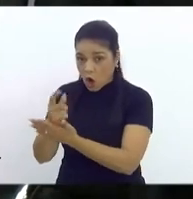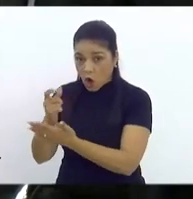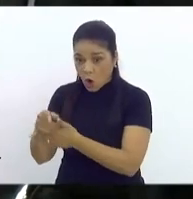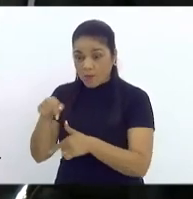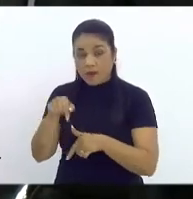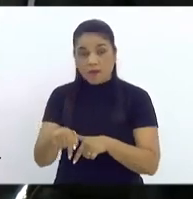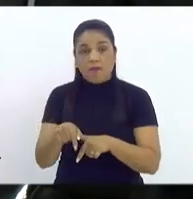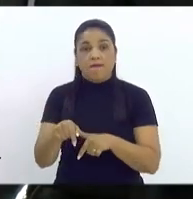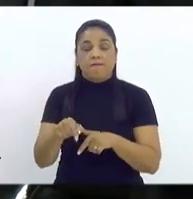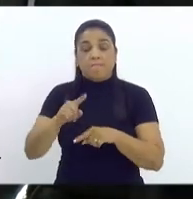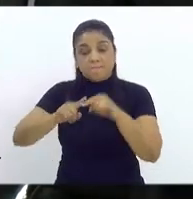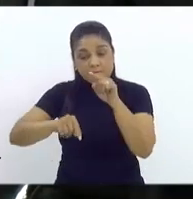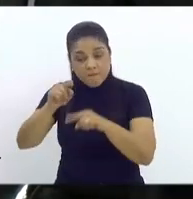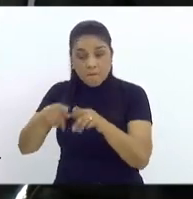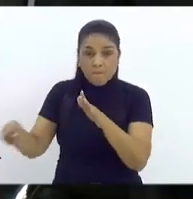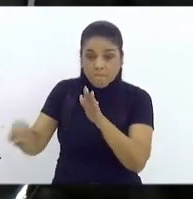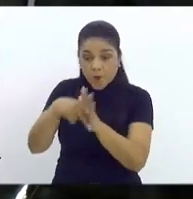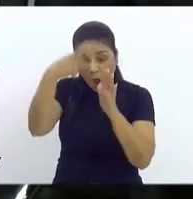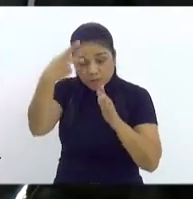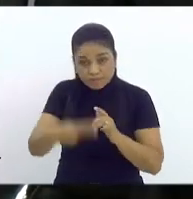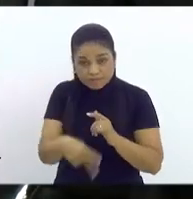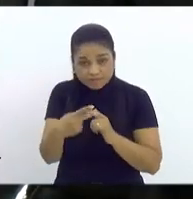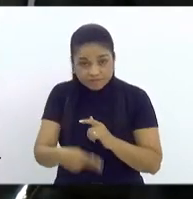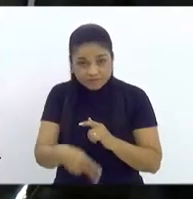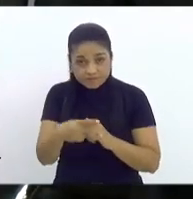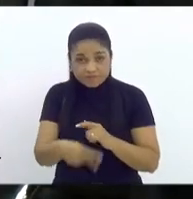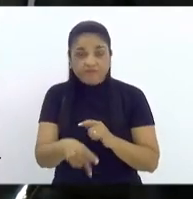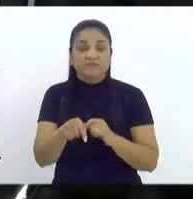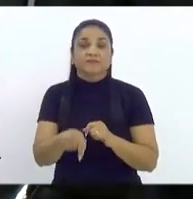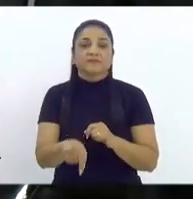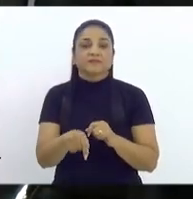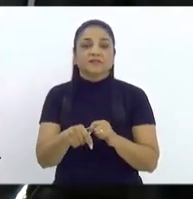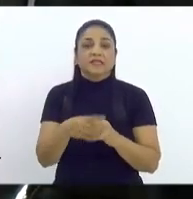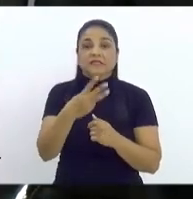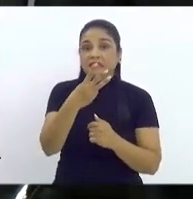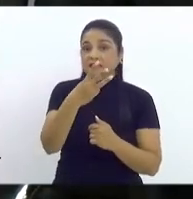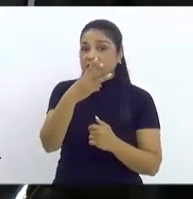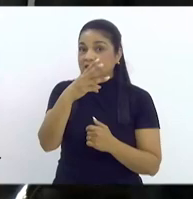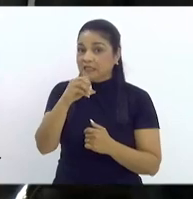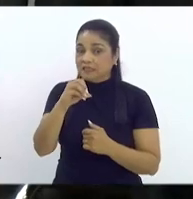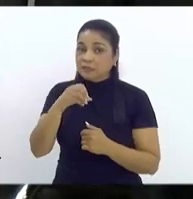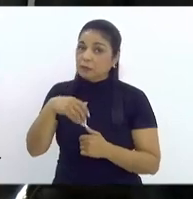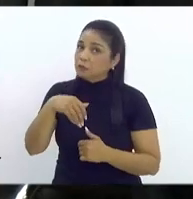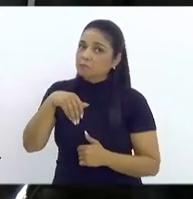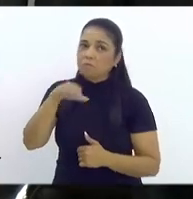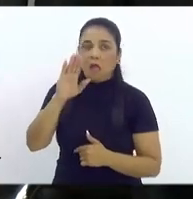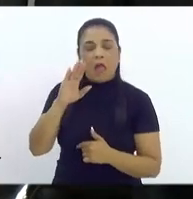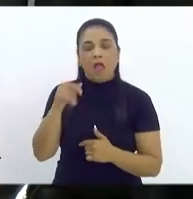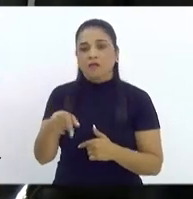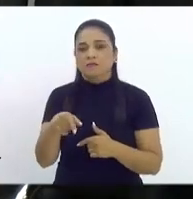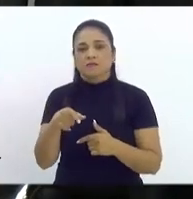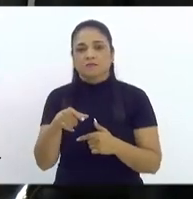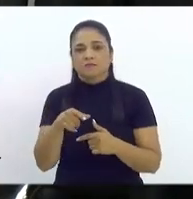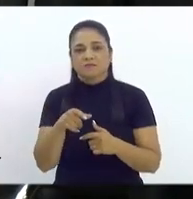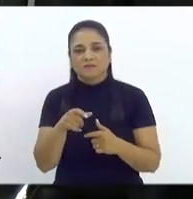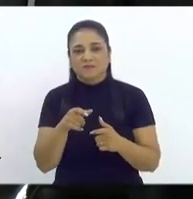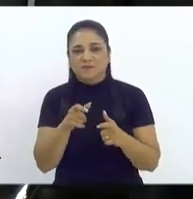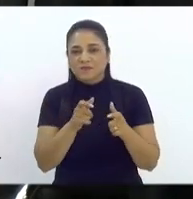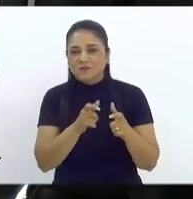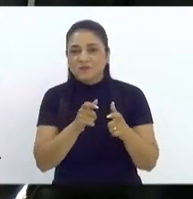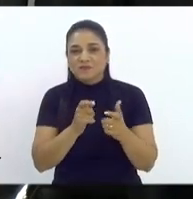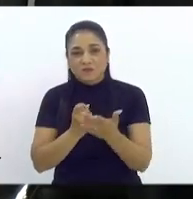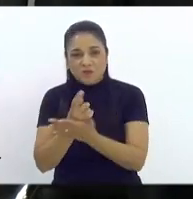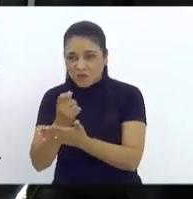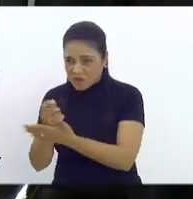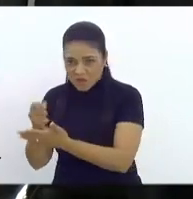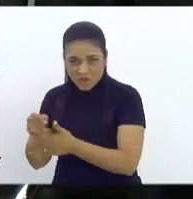fornecedores locais, são mais de 300 fornecedores Né? Sempre quando vamos fazer uma obra, a gente